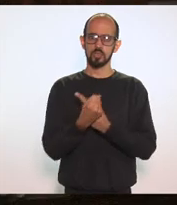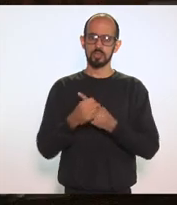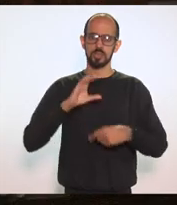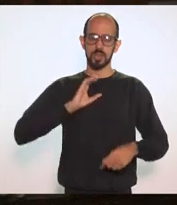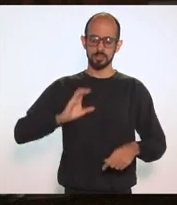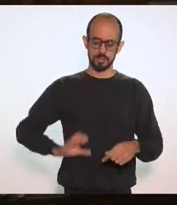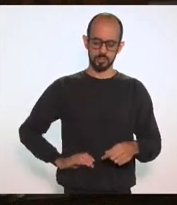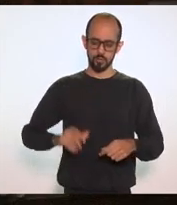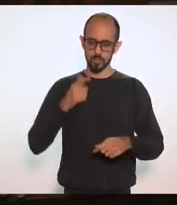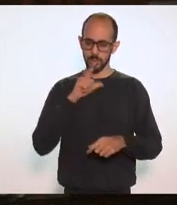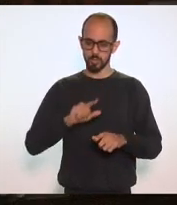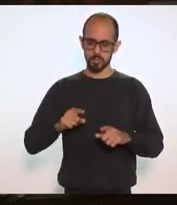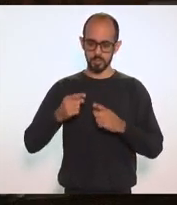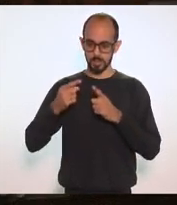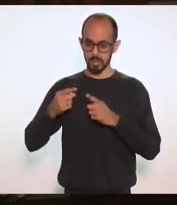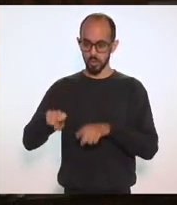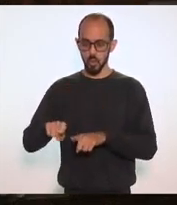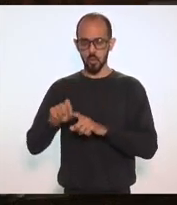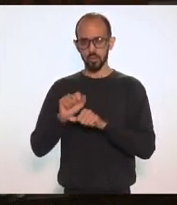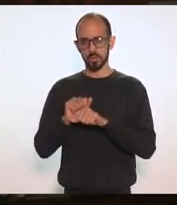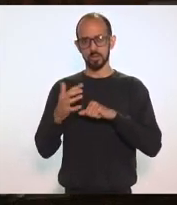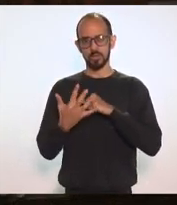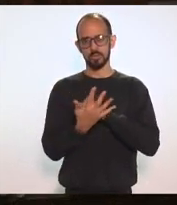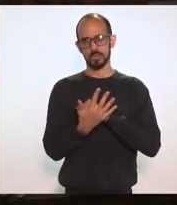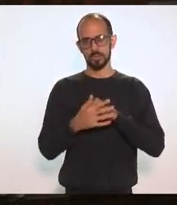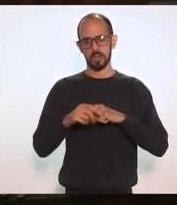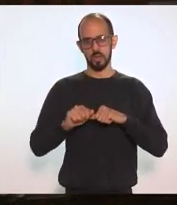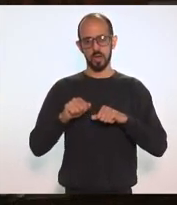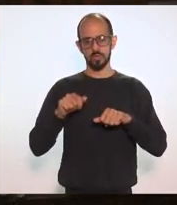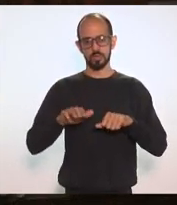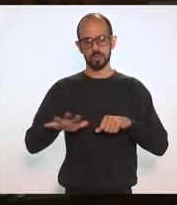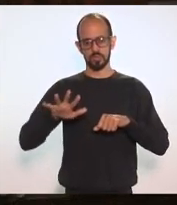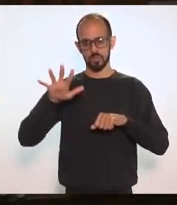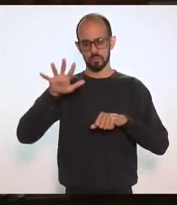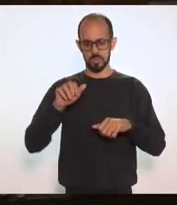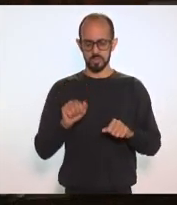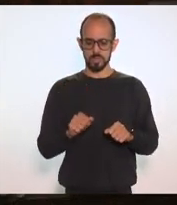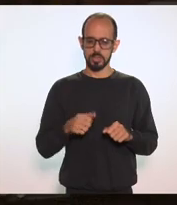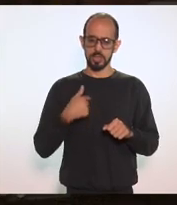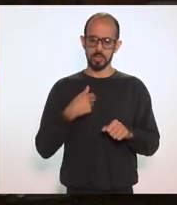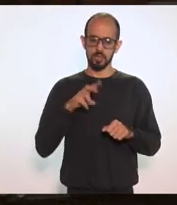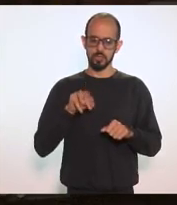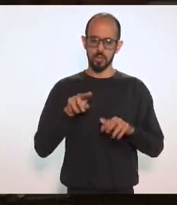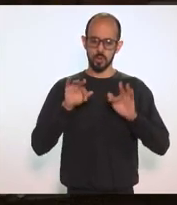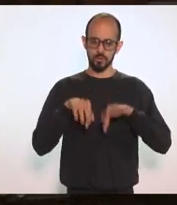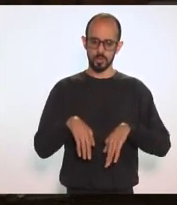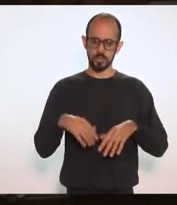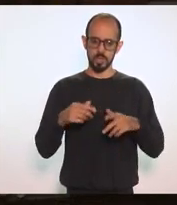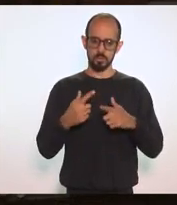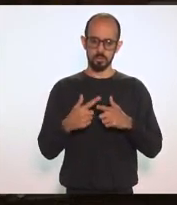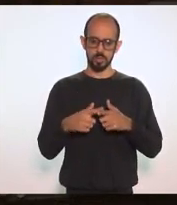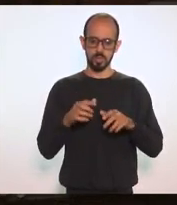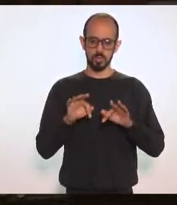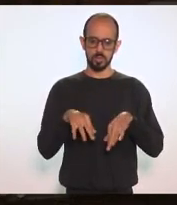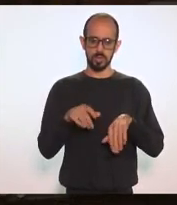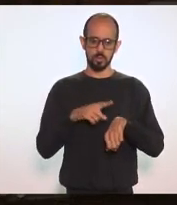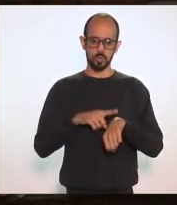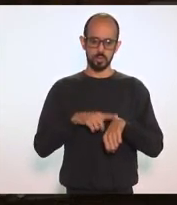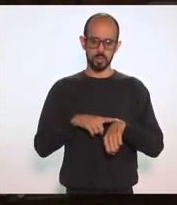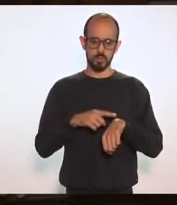enfrentar a Covid-19 nos territórios de favela. Eu vou ficar por aqui, meu tempo se esgotou. Eu amanhã vou deixar para